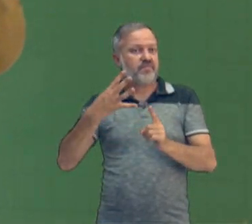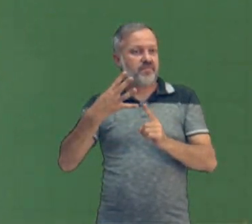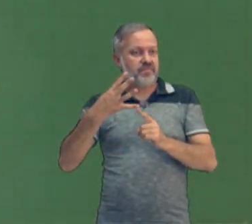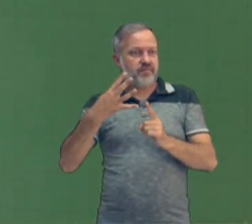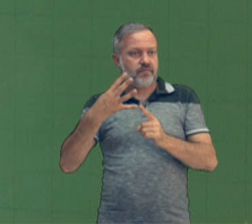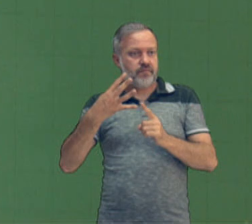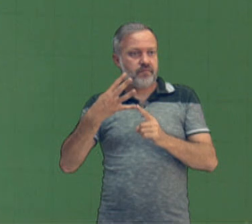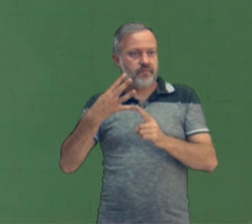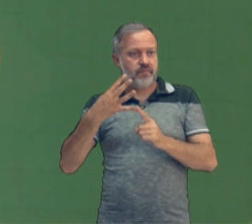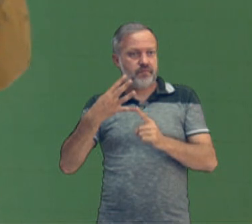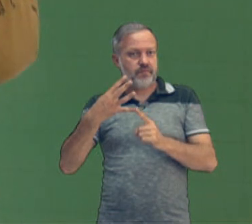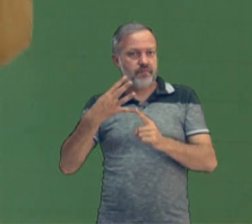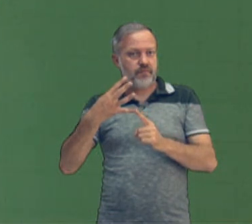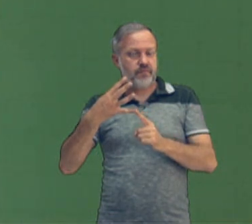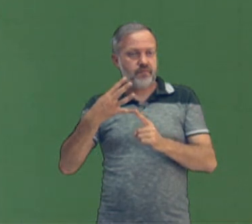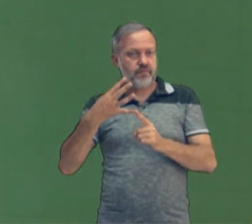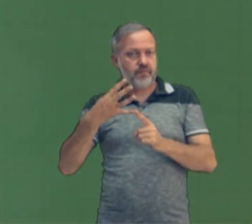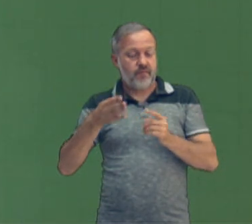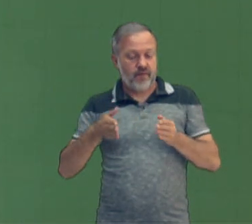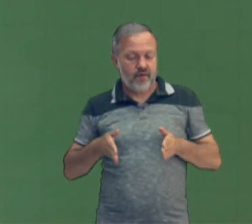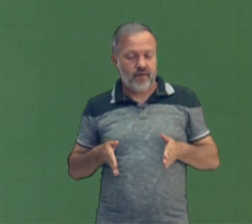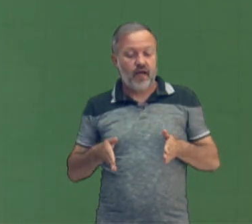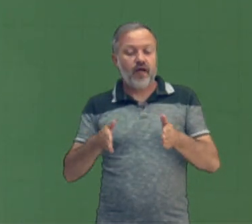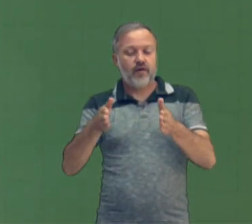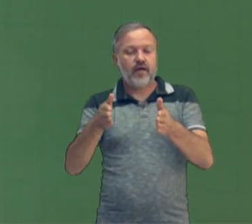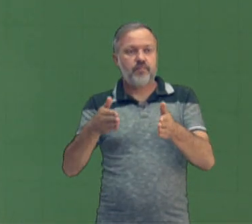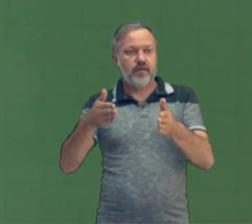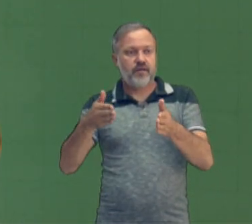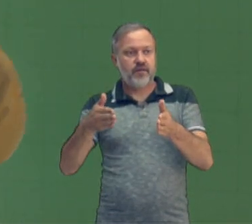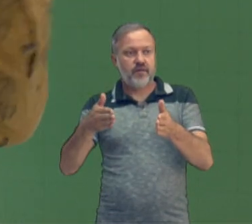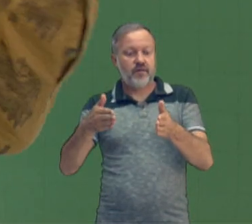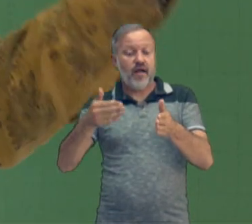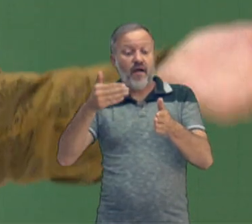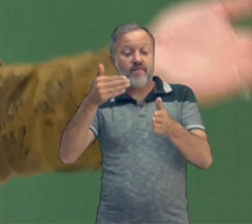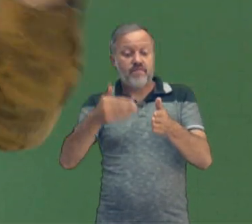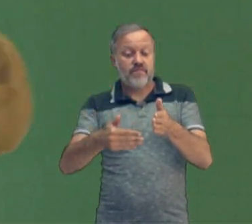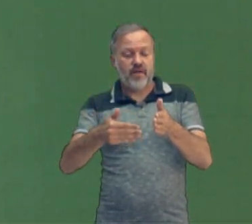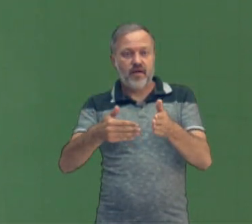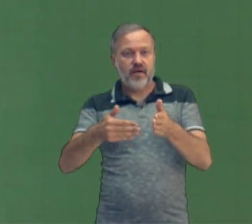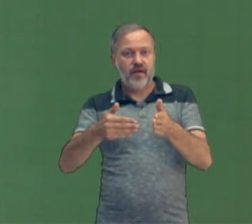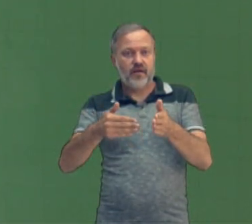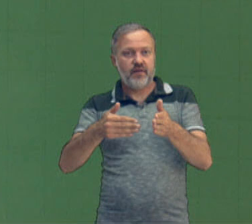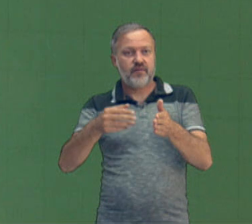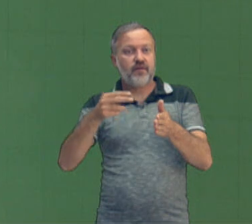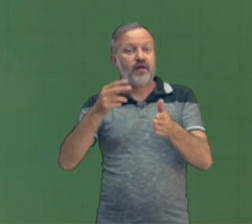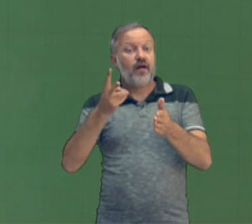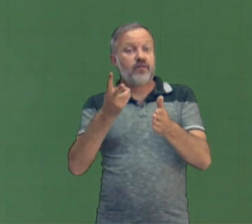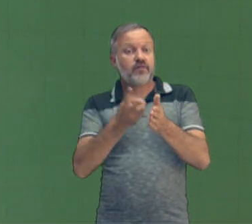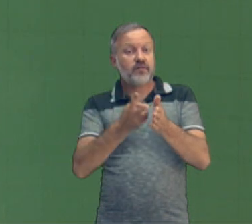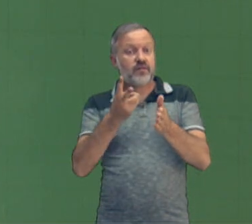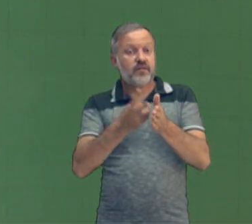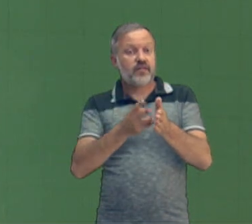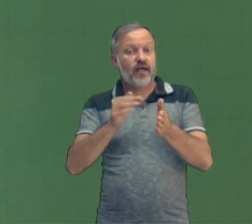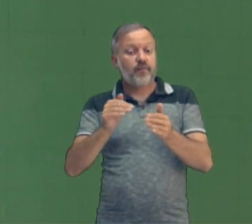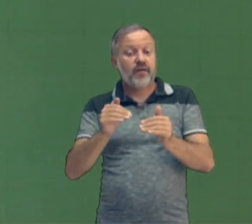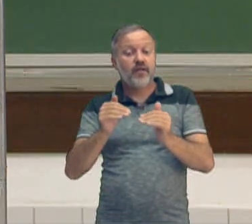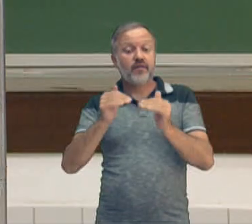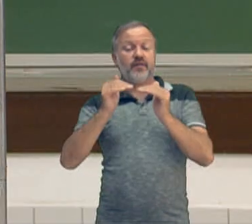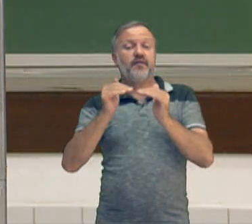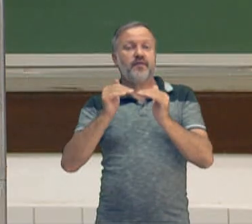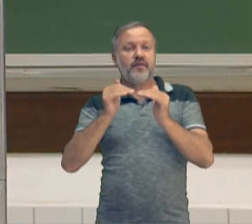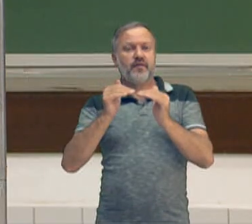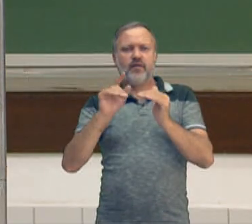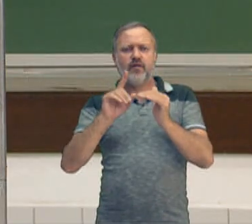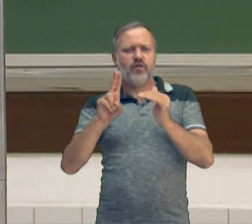nobre verdade é que é o caminho do meio. Nem o excesso, nem a falta, é o caminho do meio. Se você lembrar na nossa aula que eu